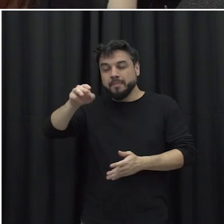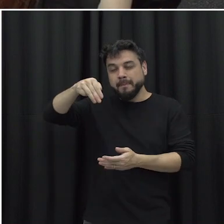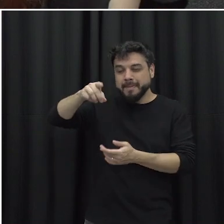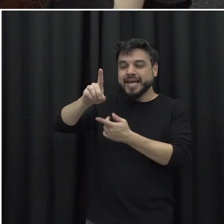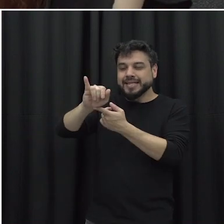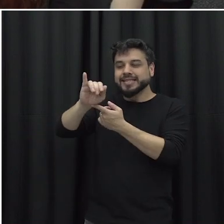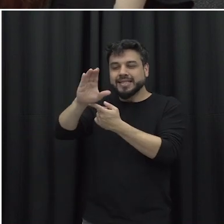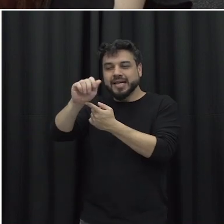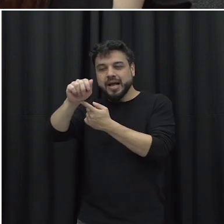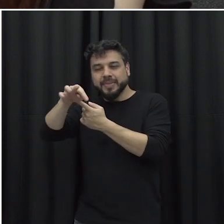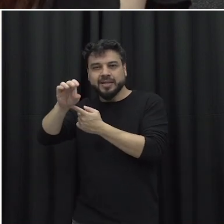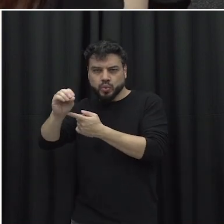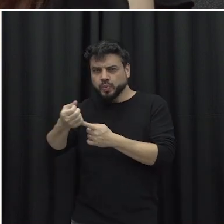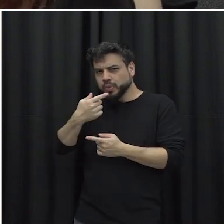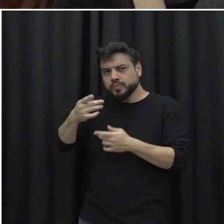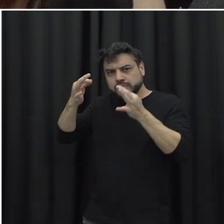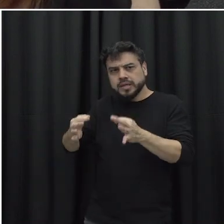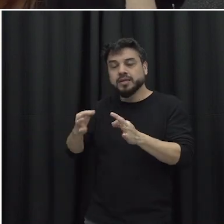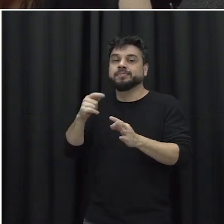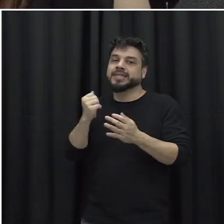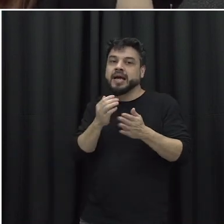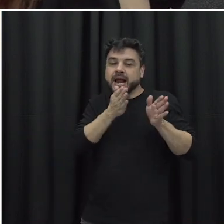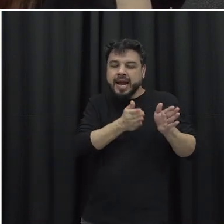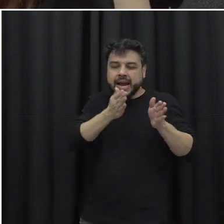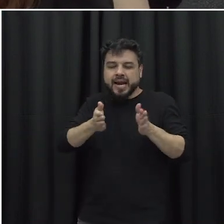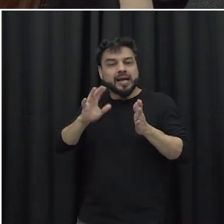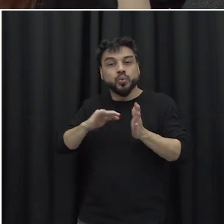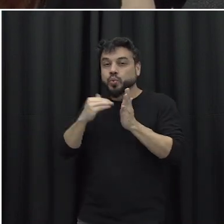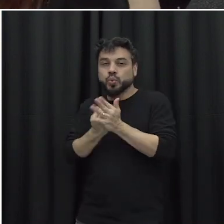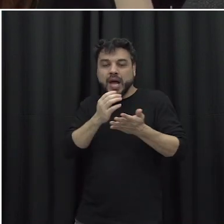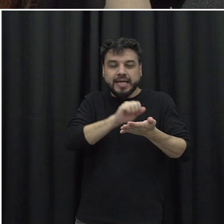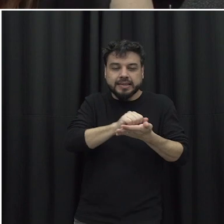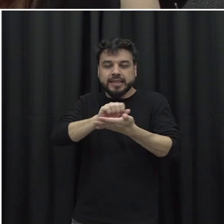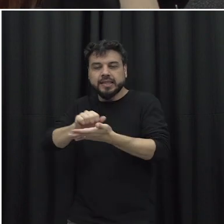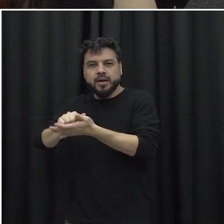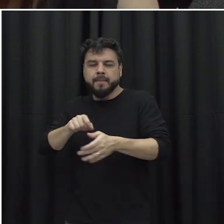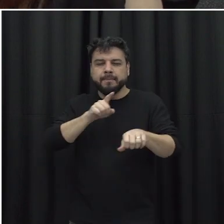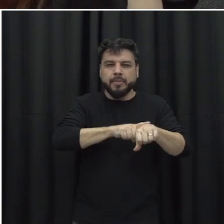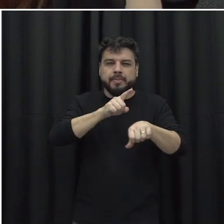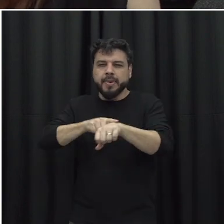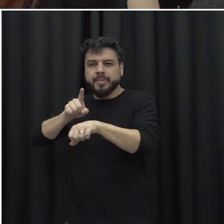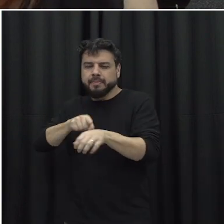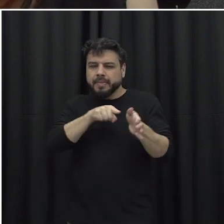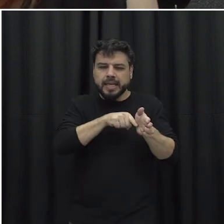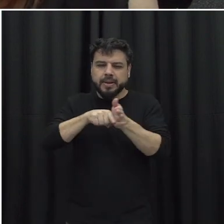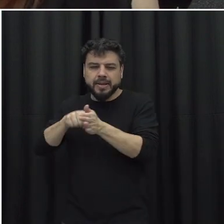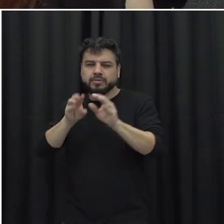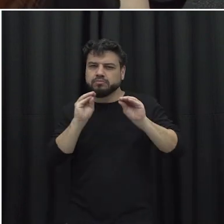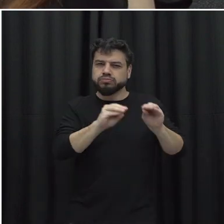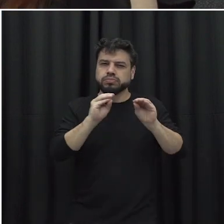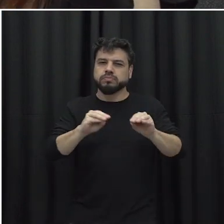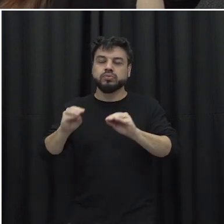ser registrado na Anvisa. Então, esses que nós temos agora aprovados e que estão chegando, eles não têm tudo isso. O